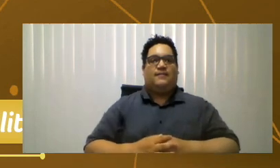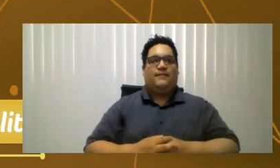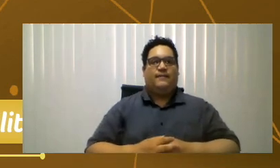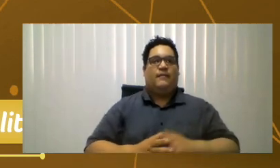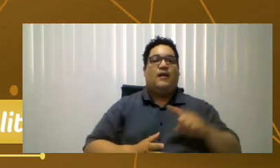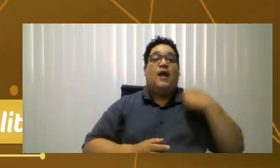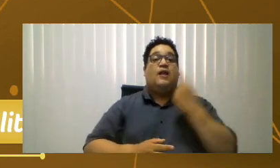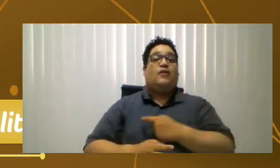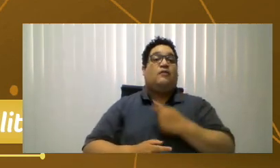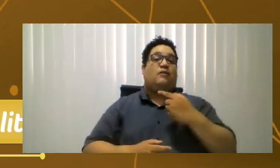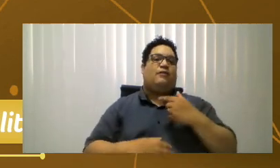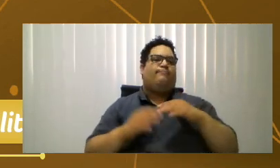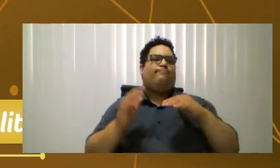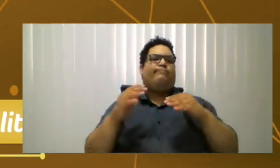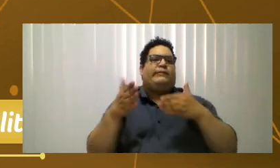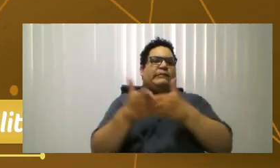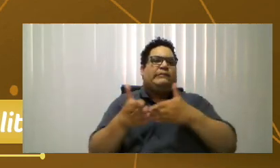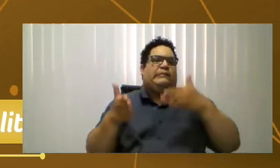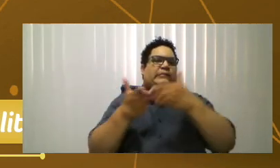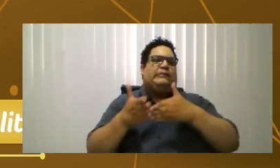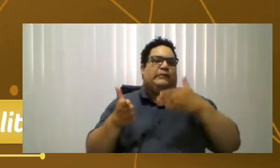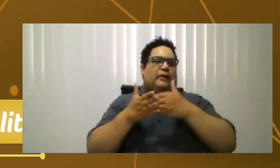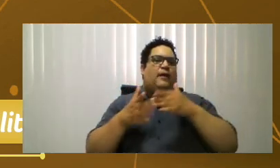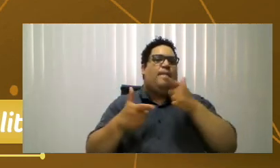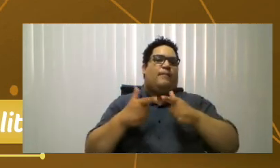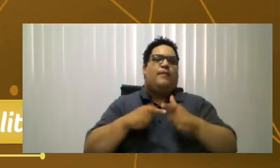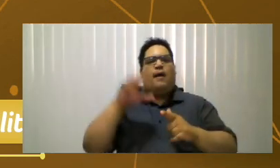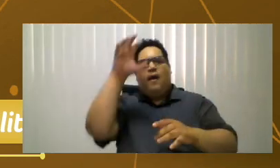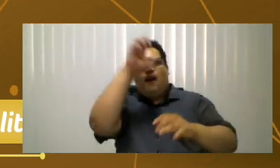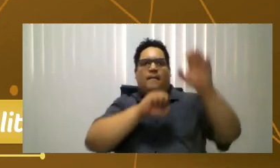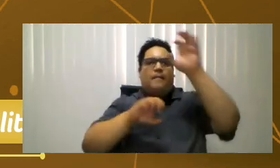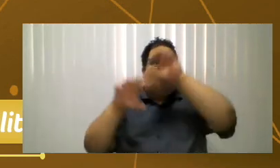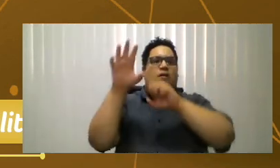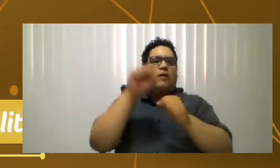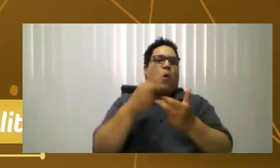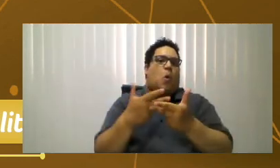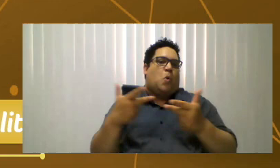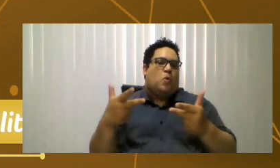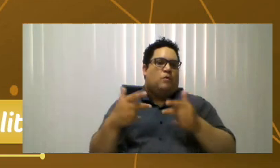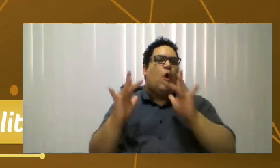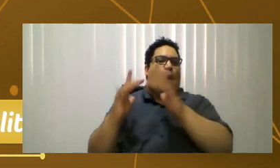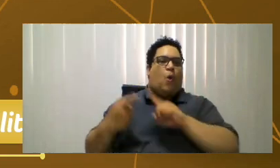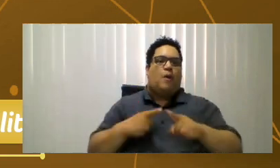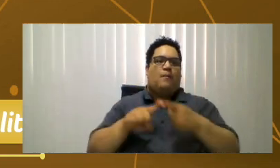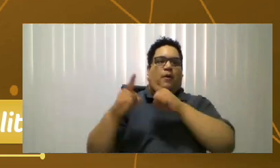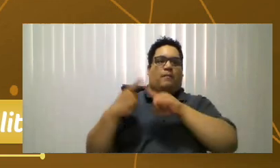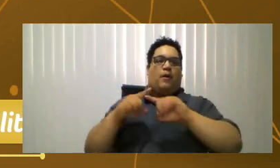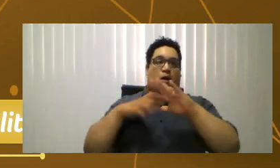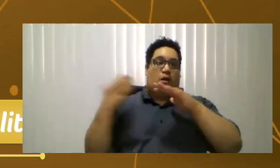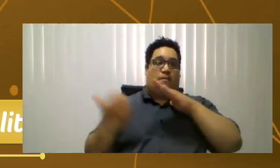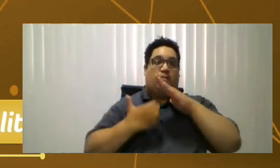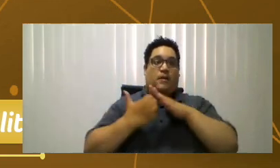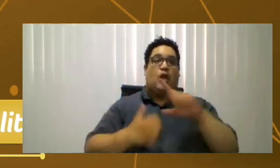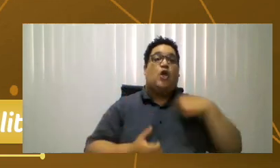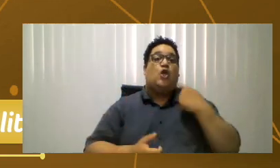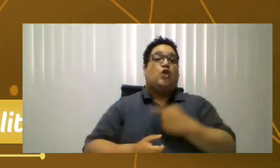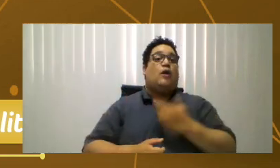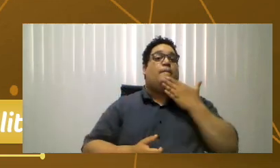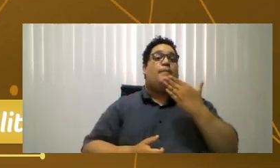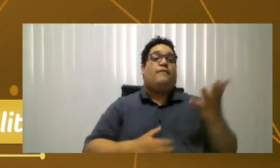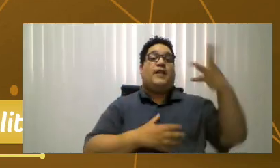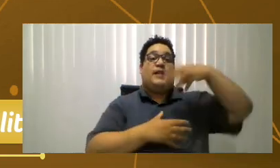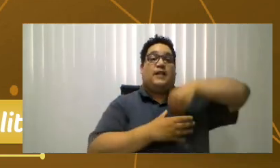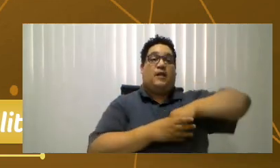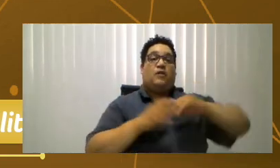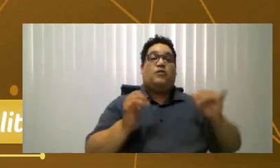a coisa não andou muito, a gente aprendeu algumas coisas com essa empresa, mas a gente preferiu fazer internamente aqui,